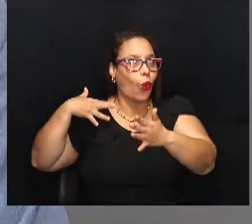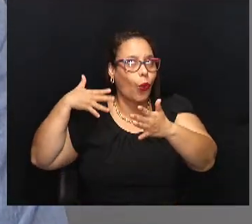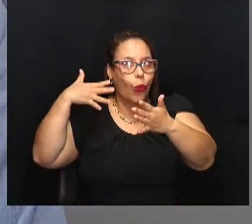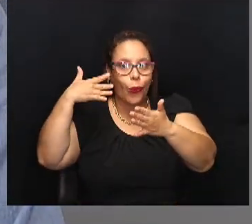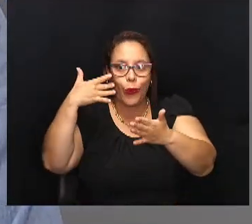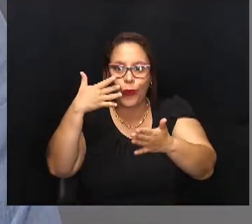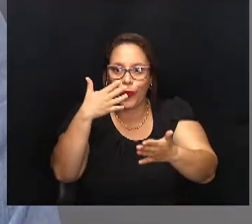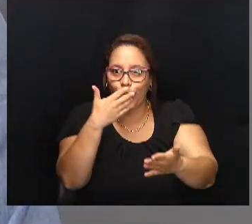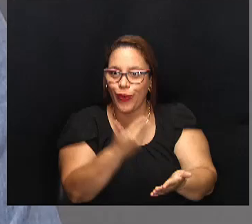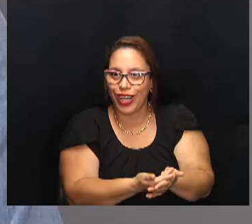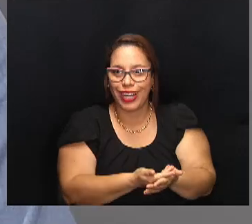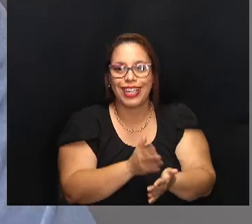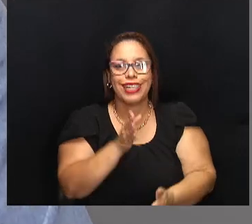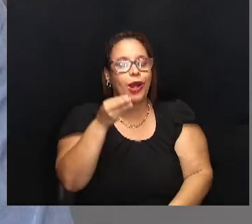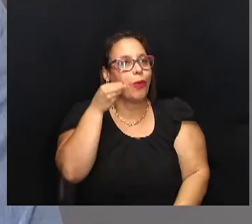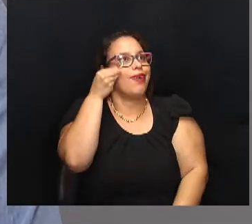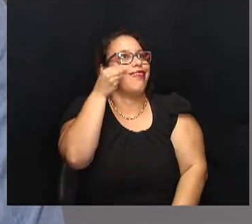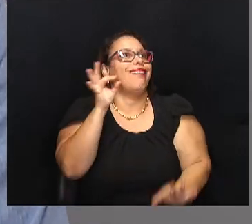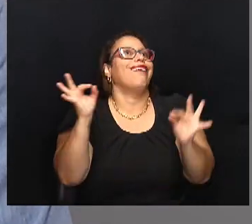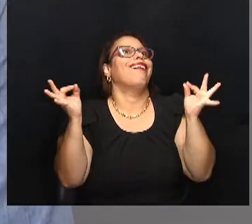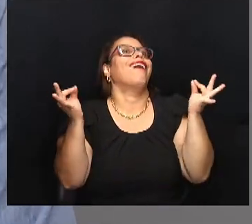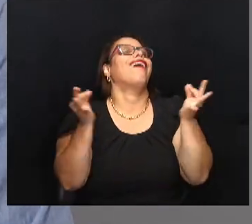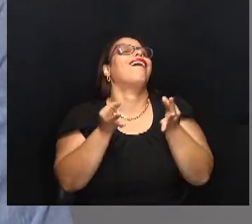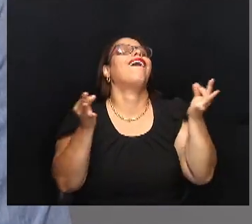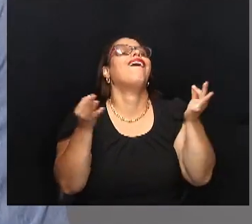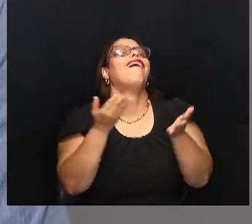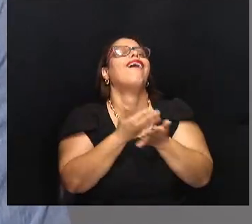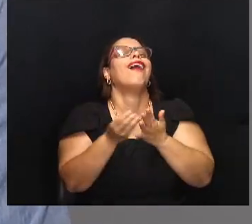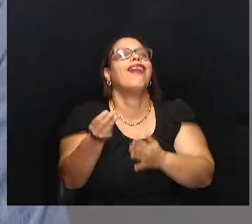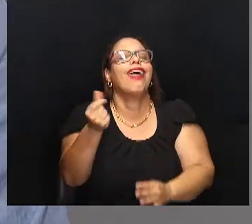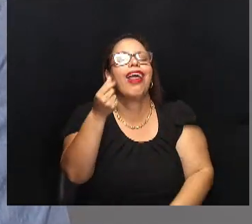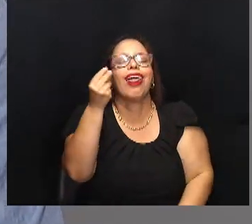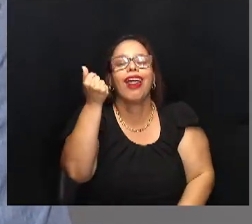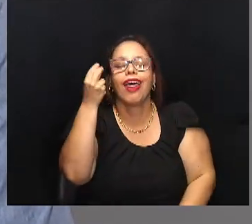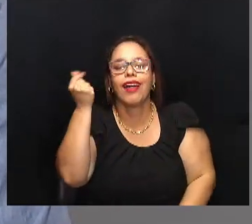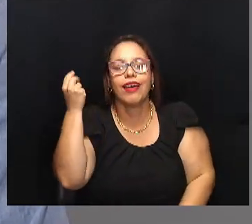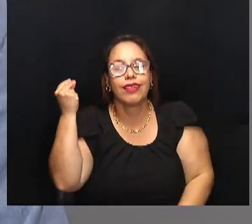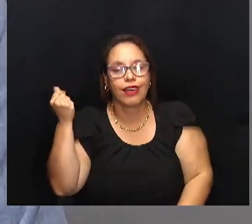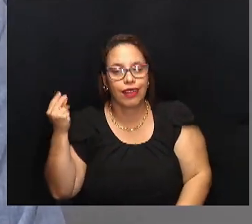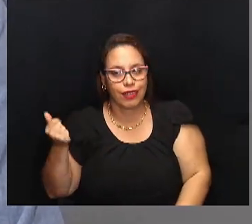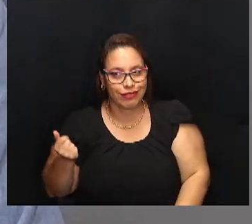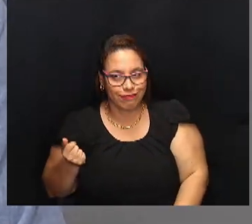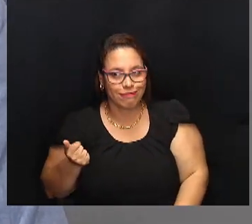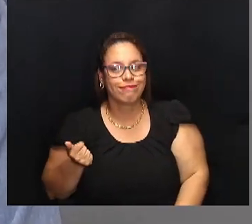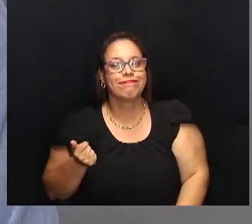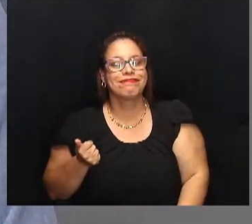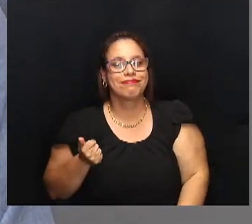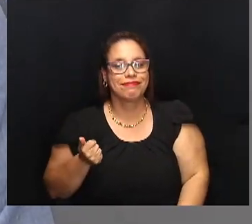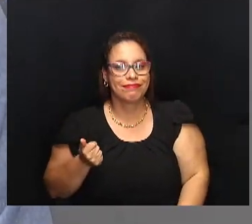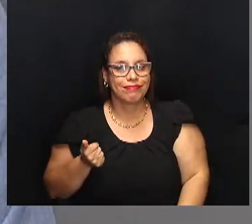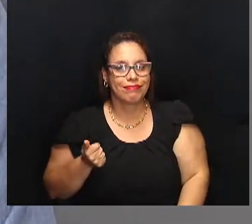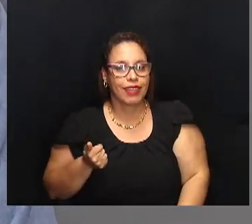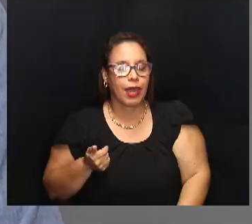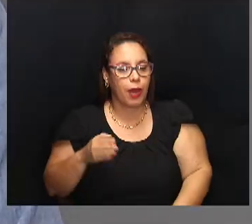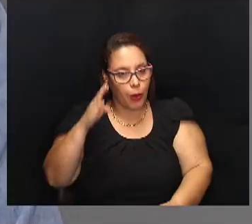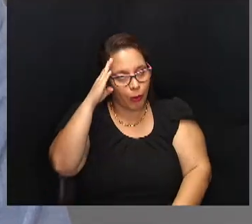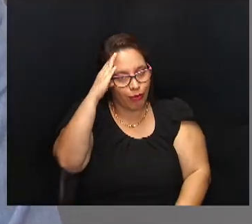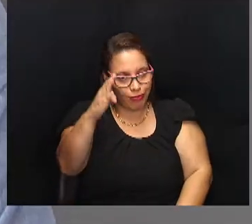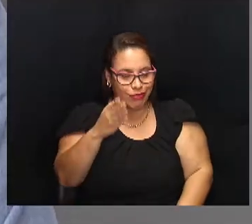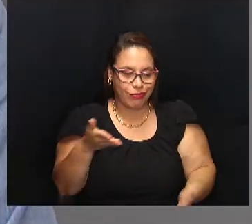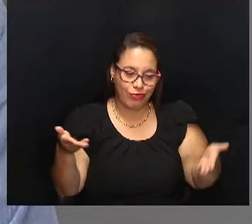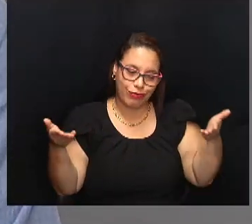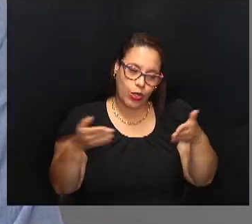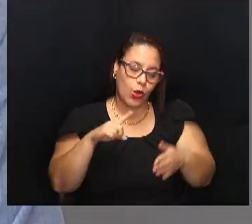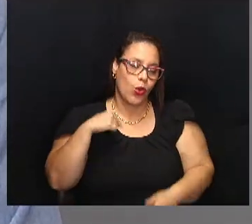caminhada, então isso começou há um bom tempo, né, com ele ali, e é a porta de entrada hoje do